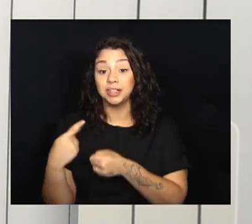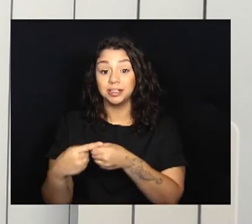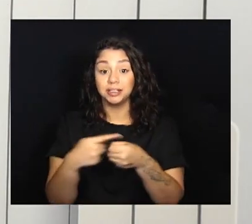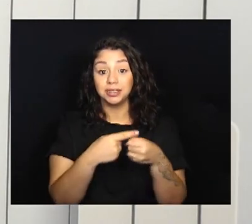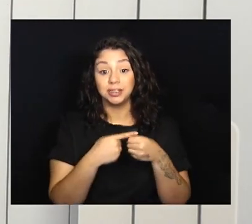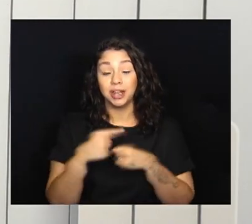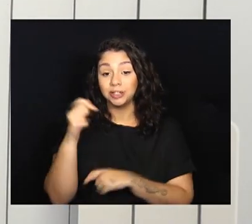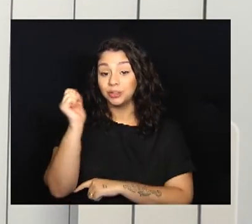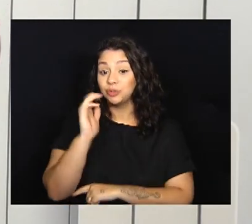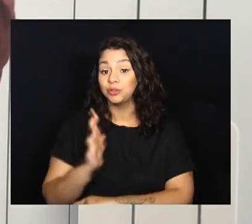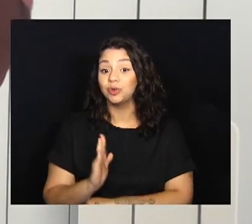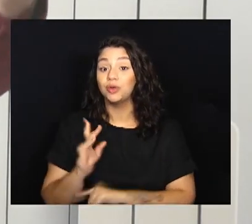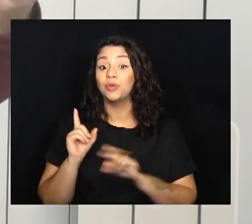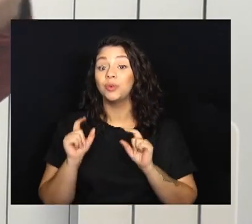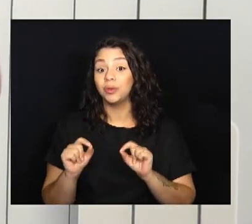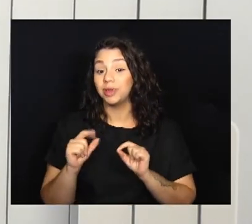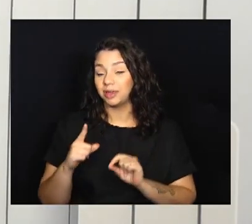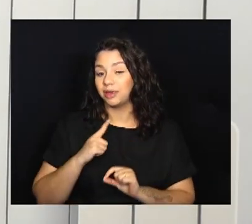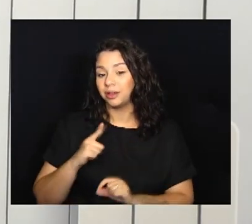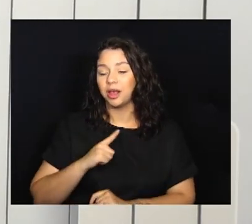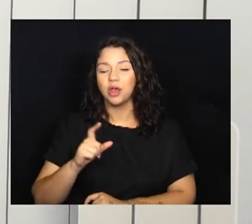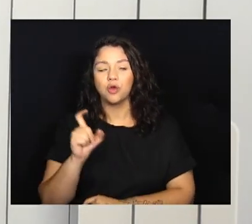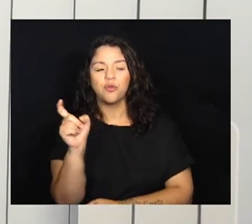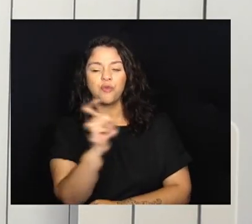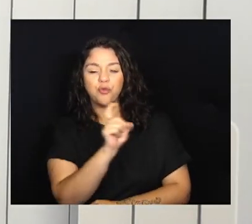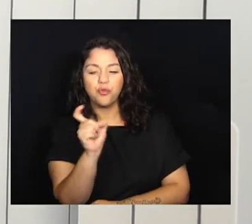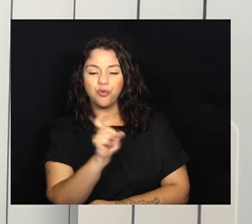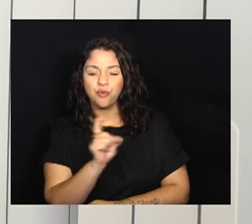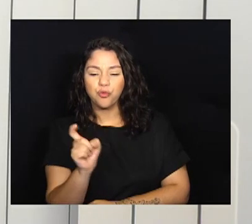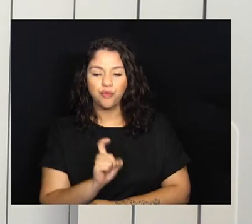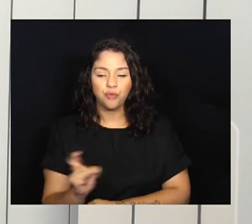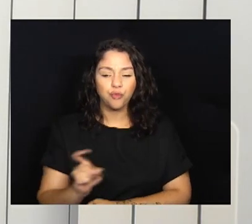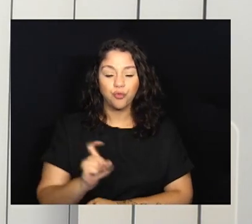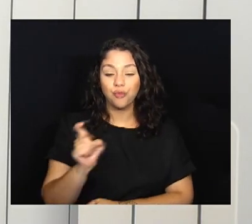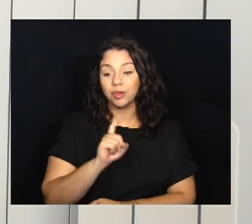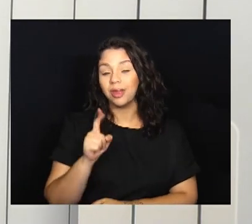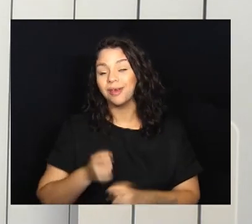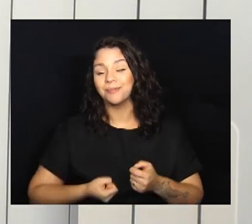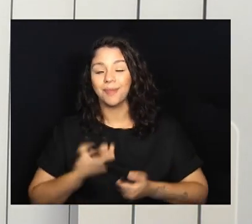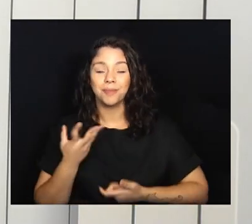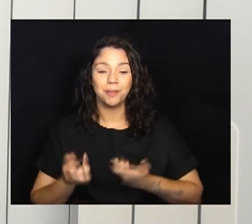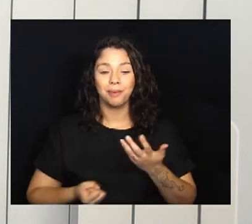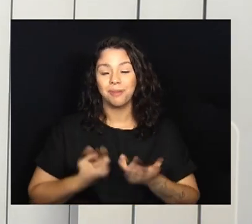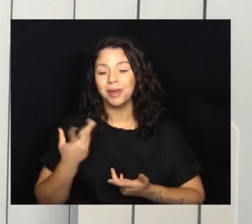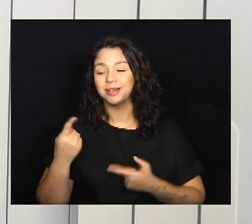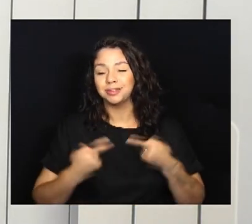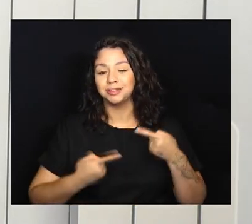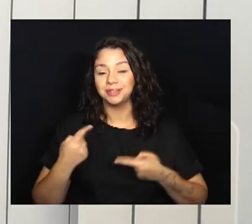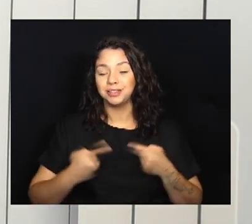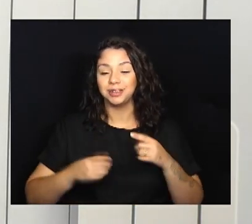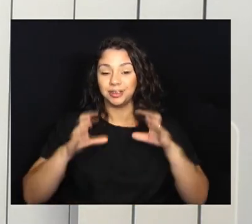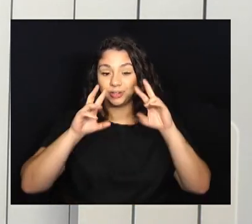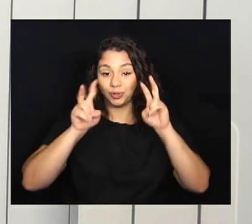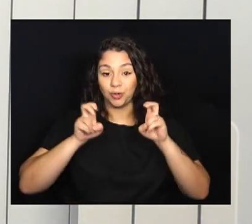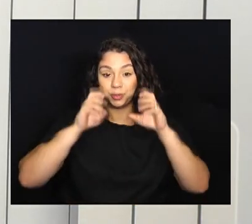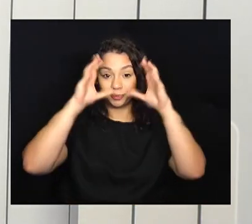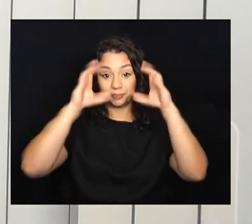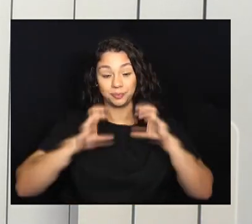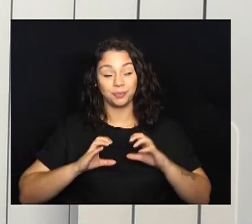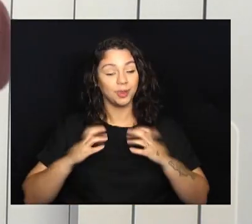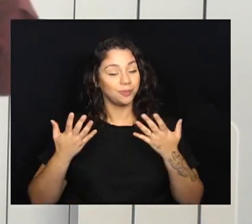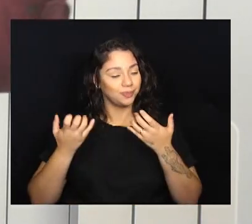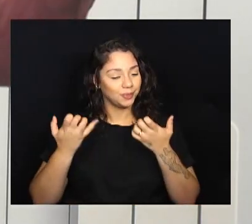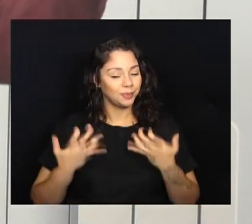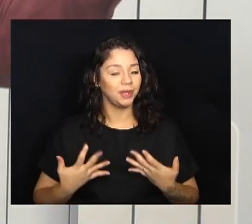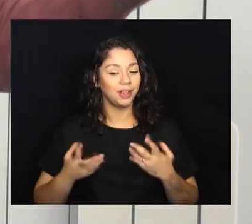Brasil que utiliza o grafite como meio de expressão para discutir a cidadania. Então, para nos